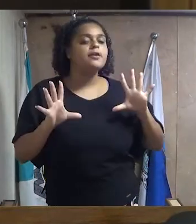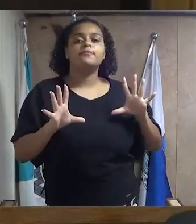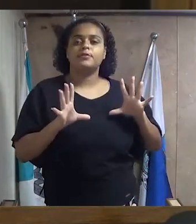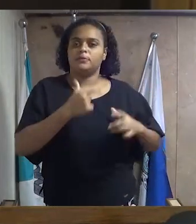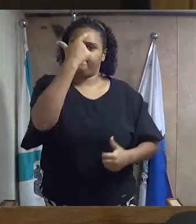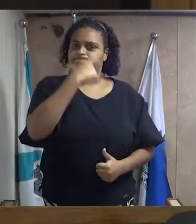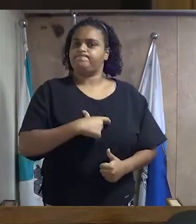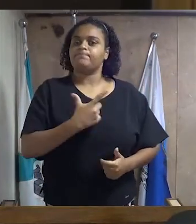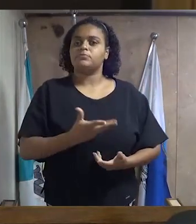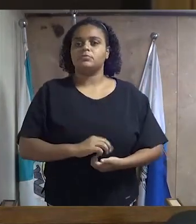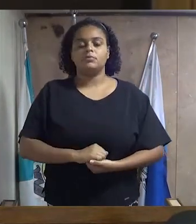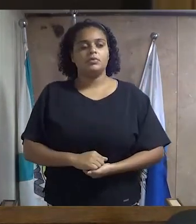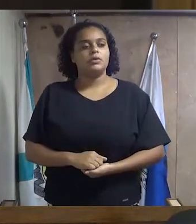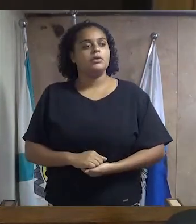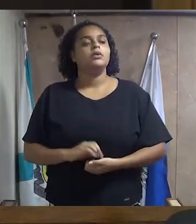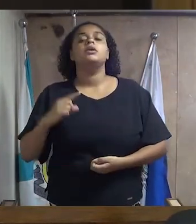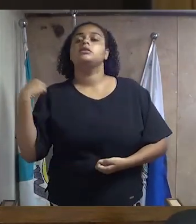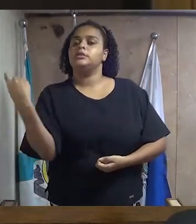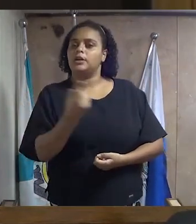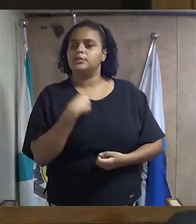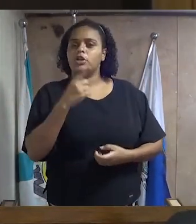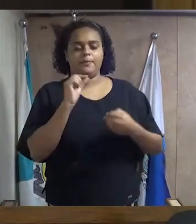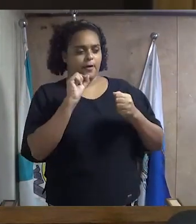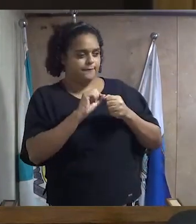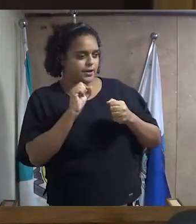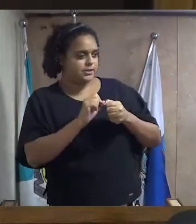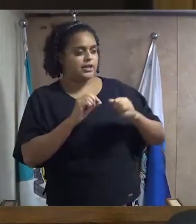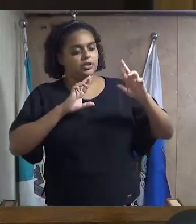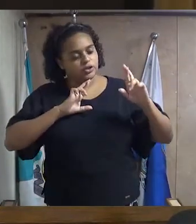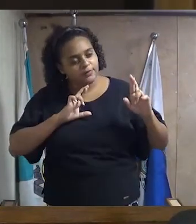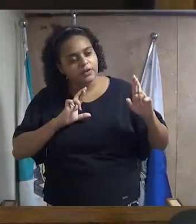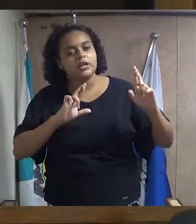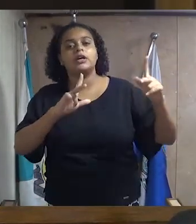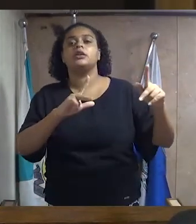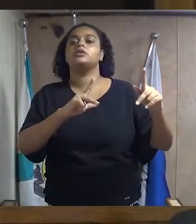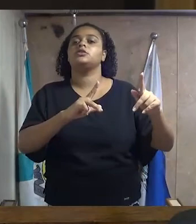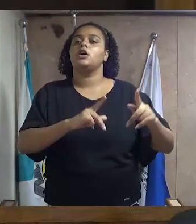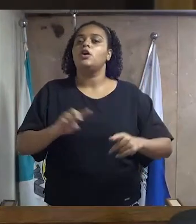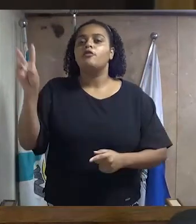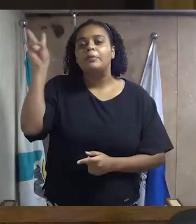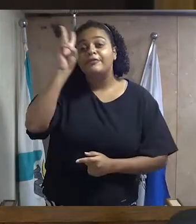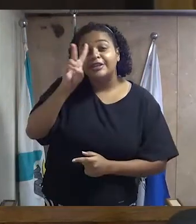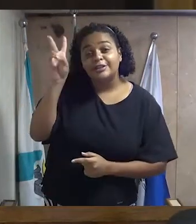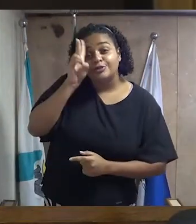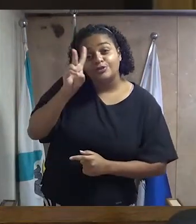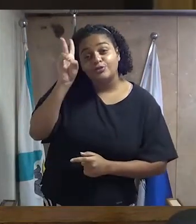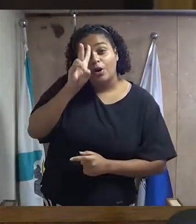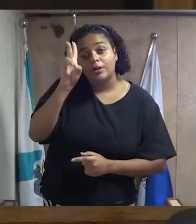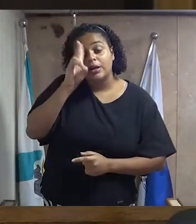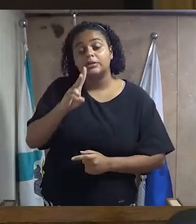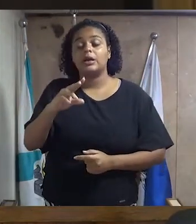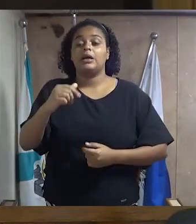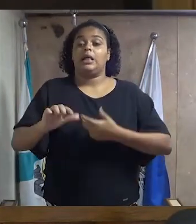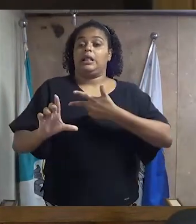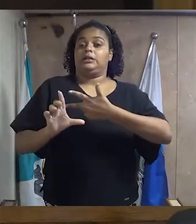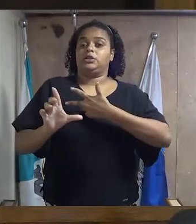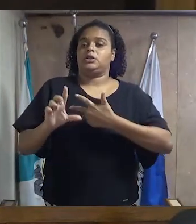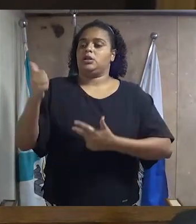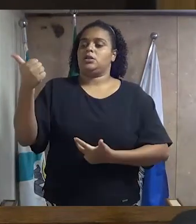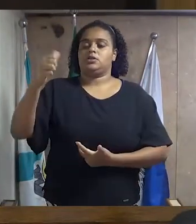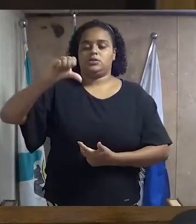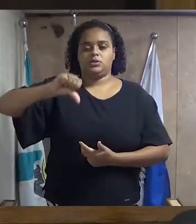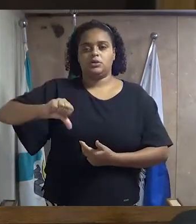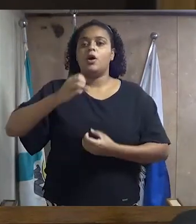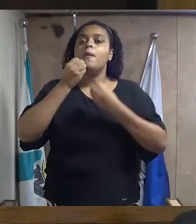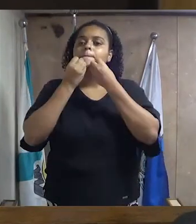que temos feito a diferença nessa cidade, iremos fazer história juntos com essa 19ª legislatura. Uma boa